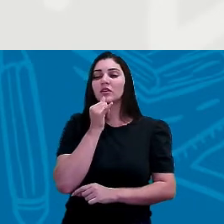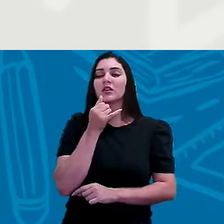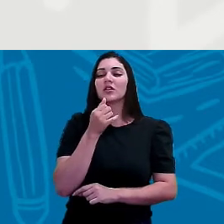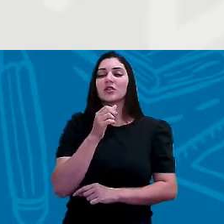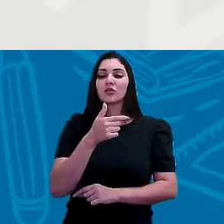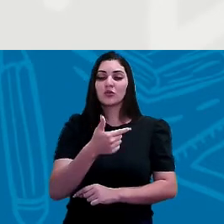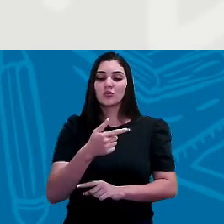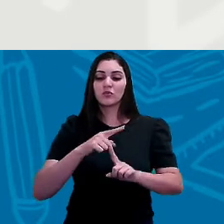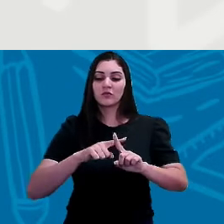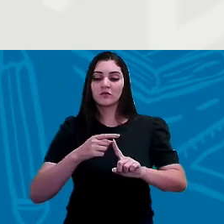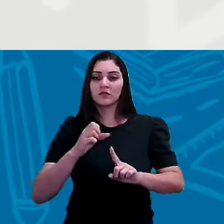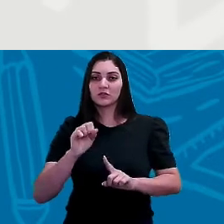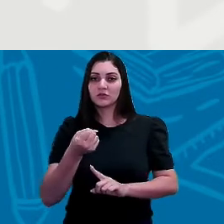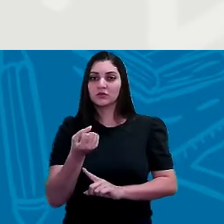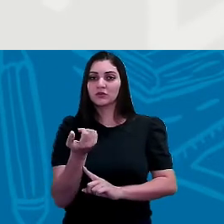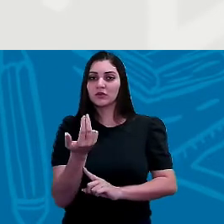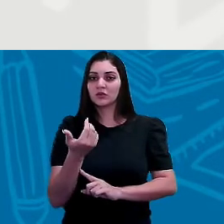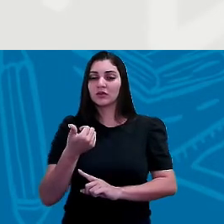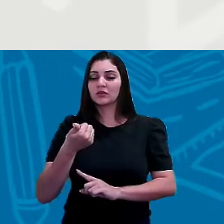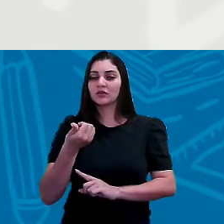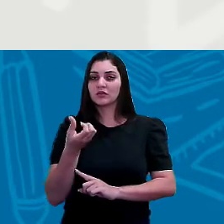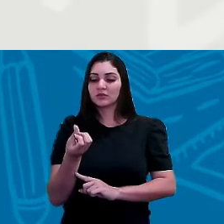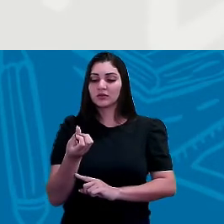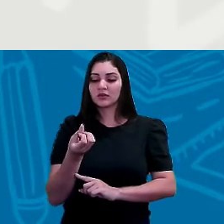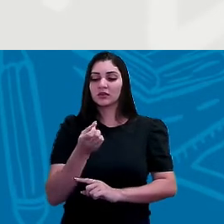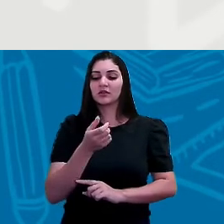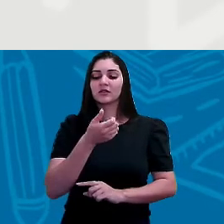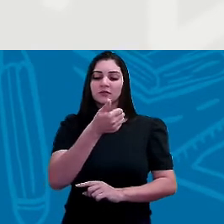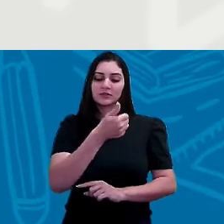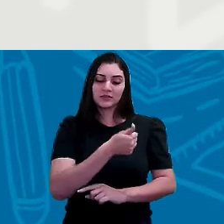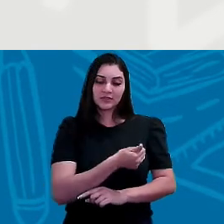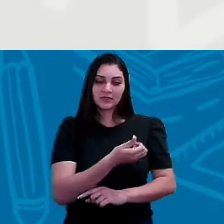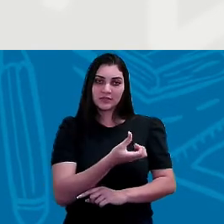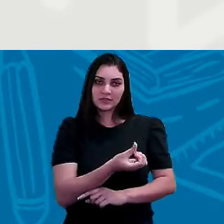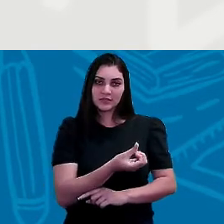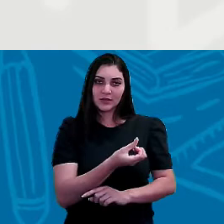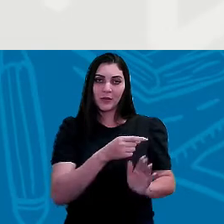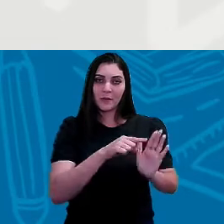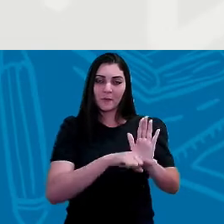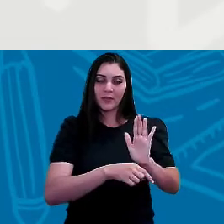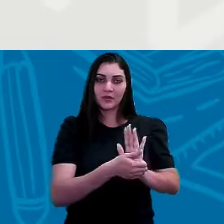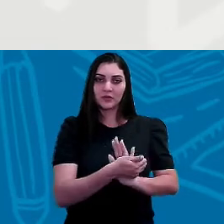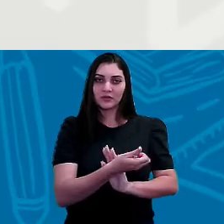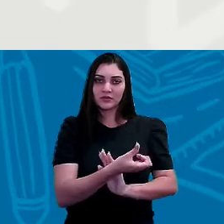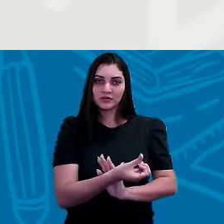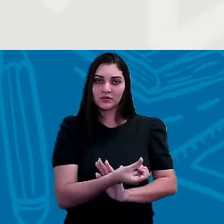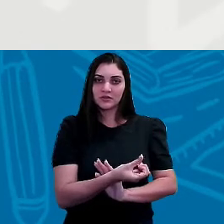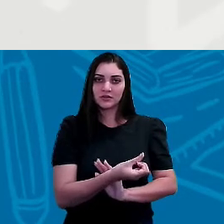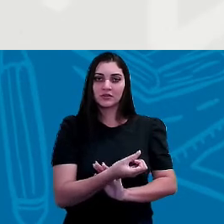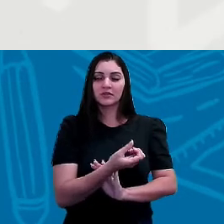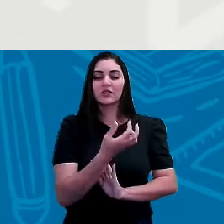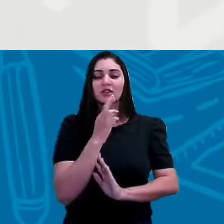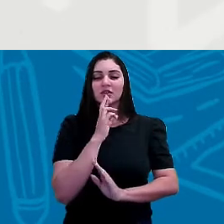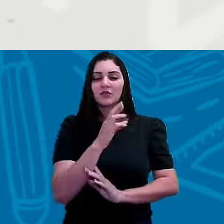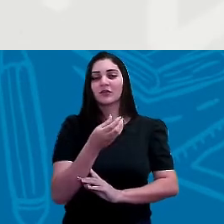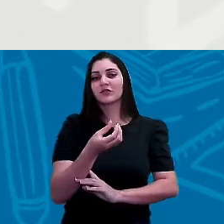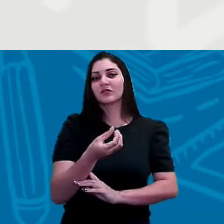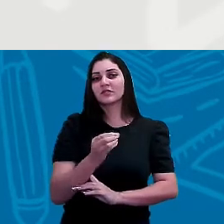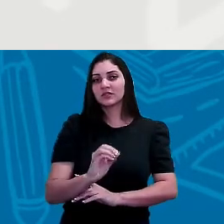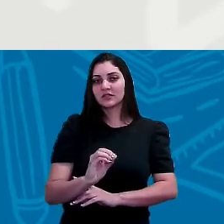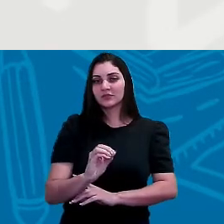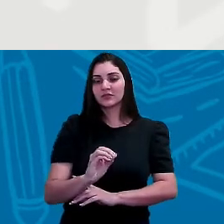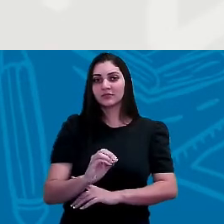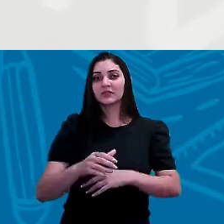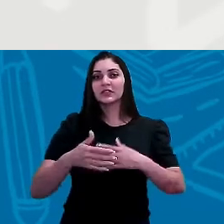8, 16. Aí, eu jogo 16 lá embaixo. 16 menos 16, 0.